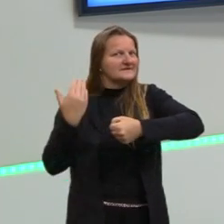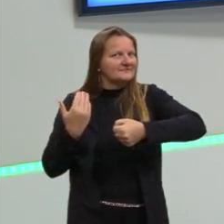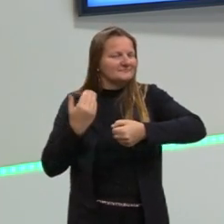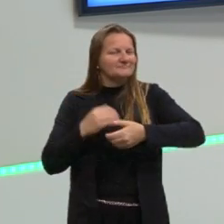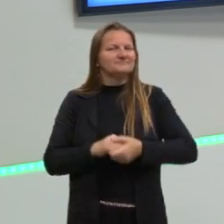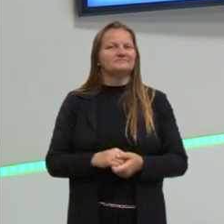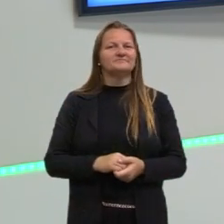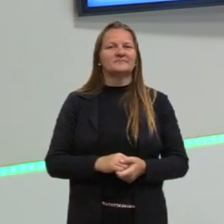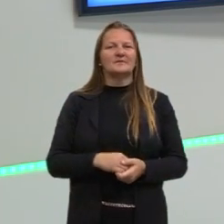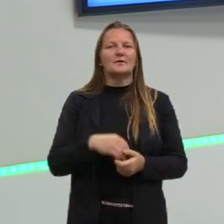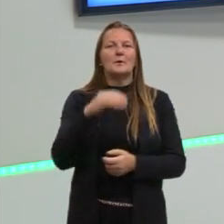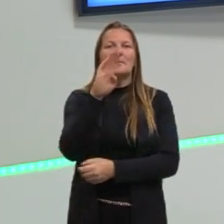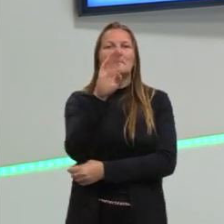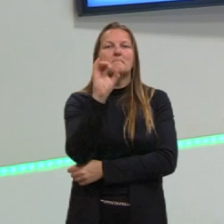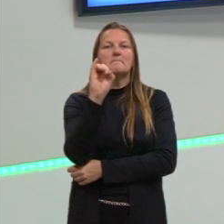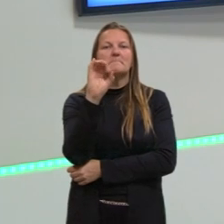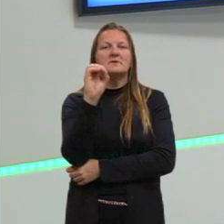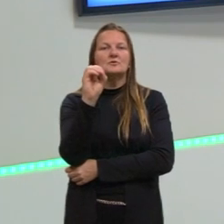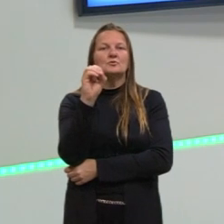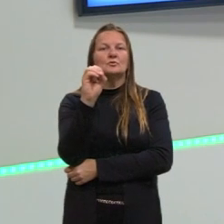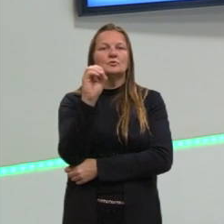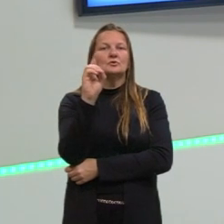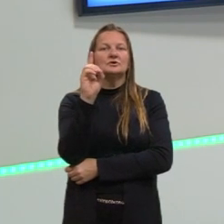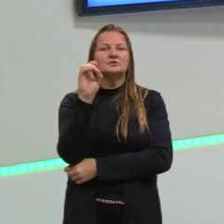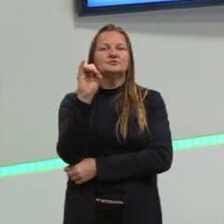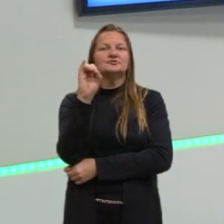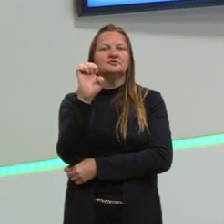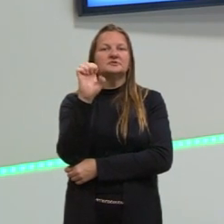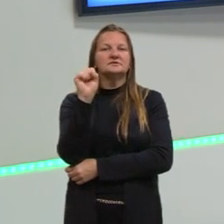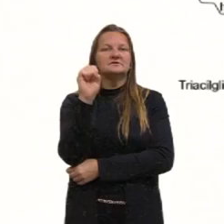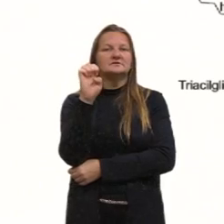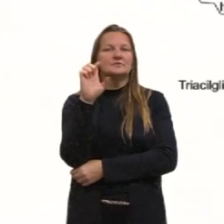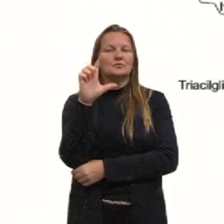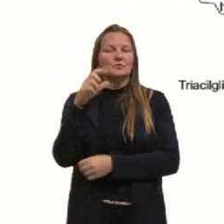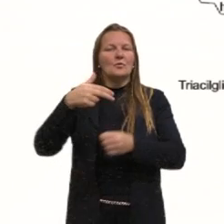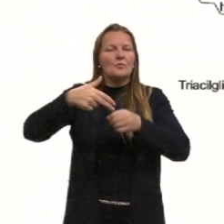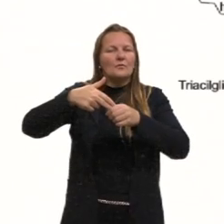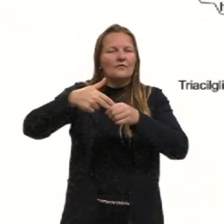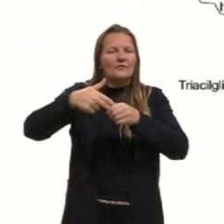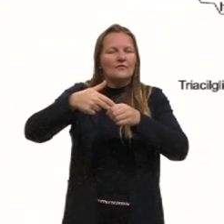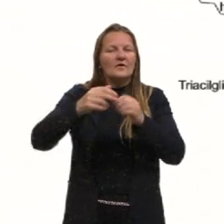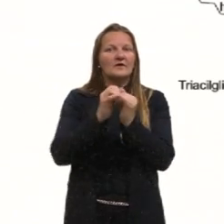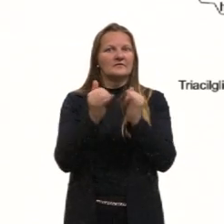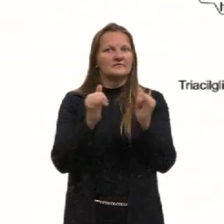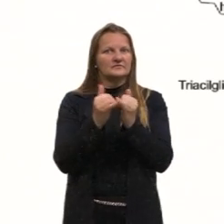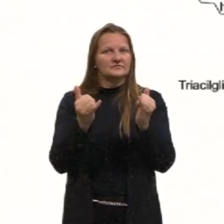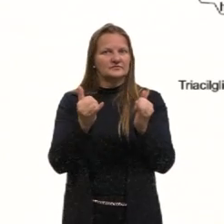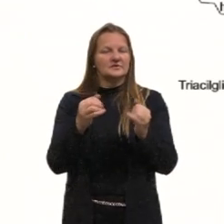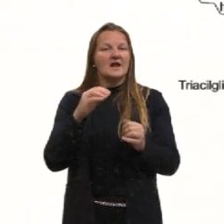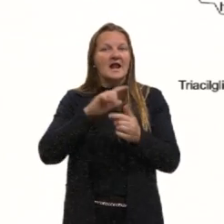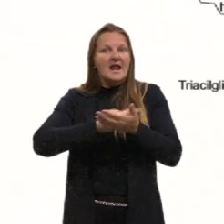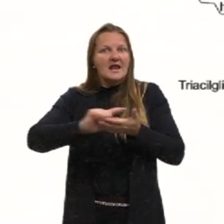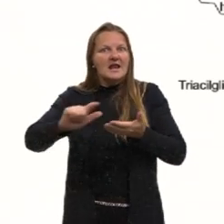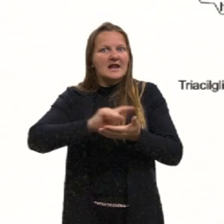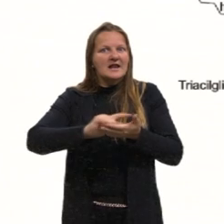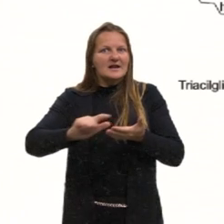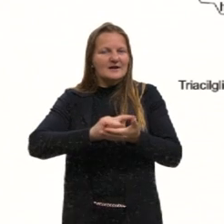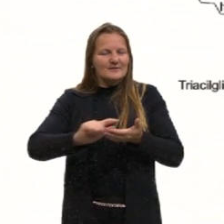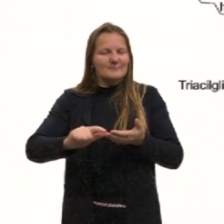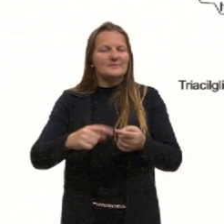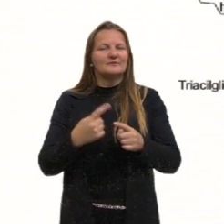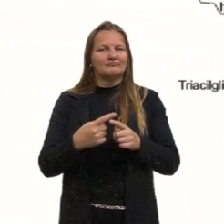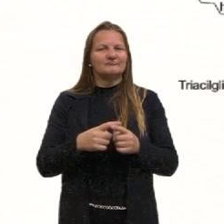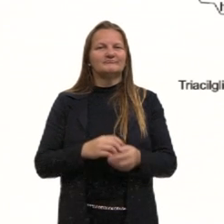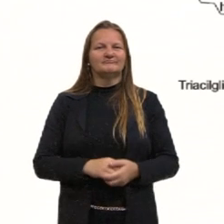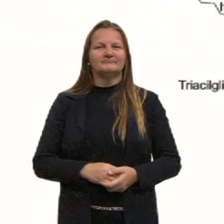que diz traz o biodiesel é o biodiesel e a química ambiental quando trabalha esta questão Verde São questões bem frequentes